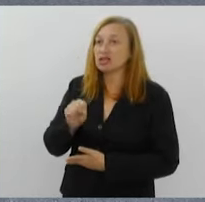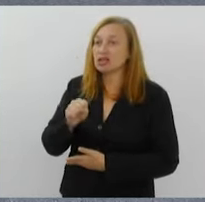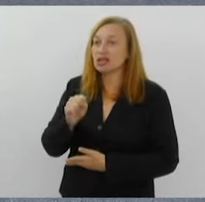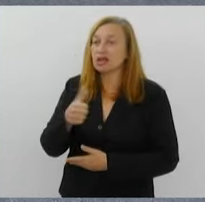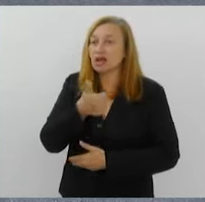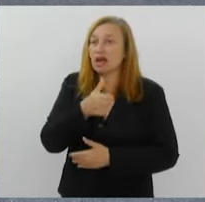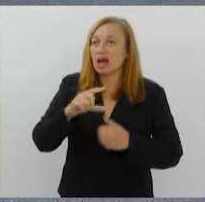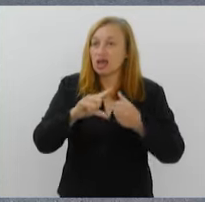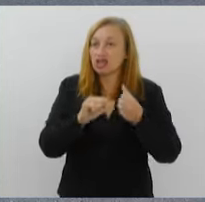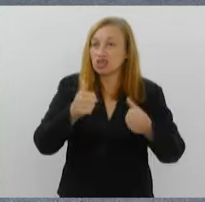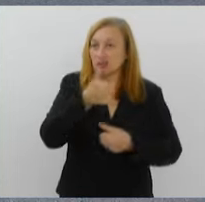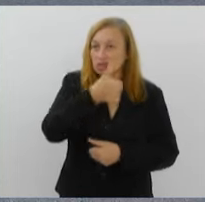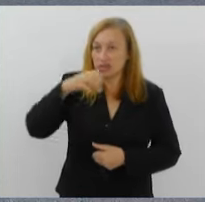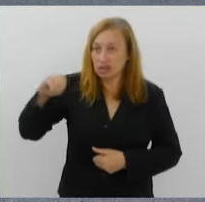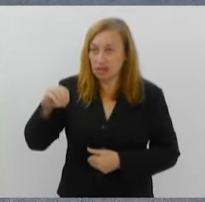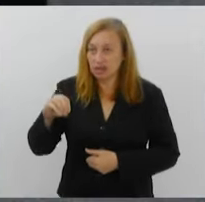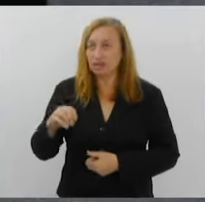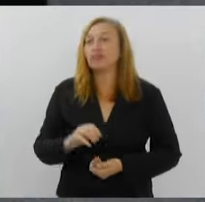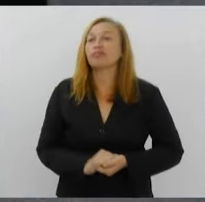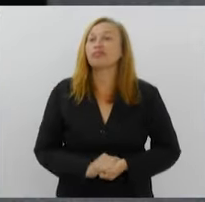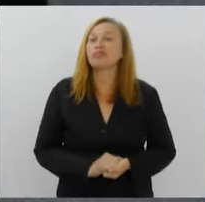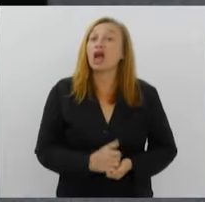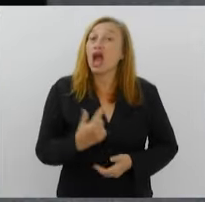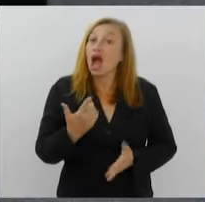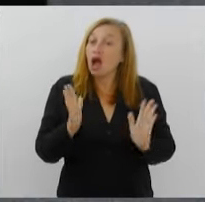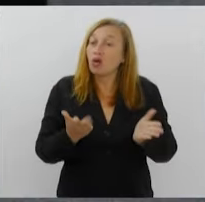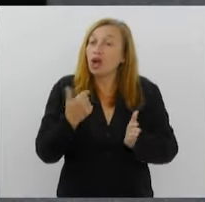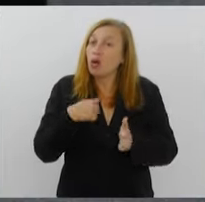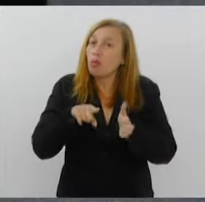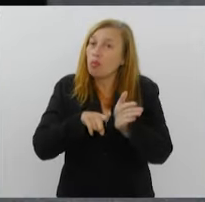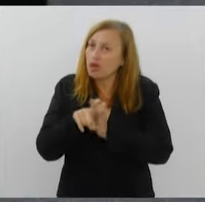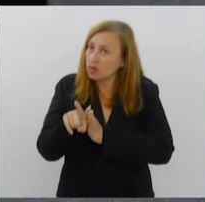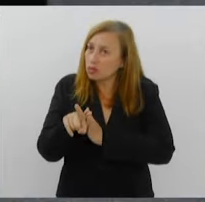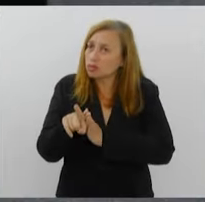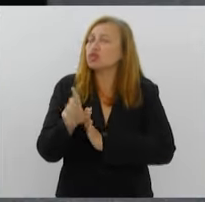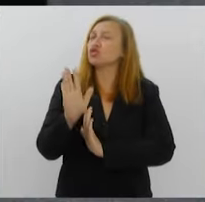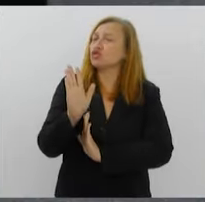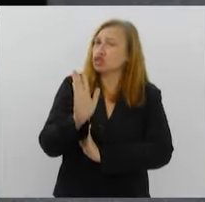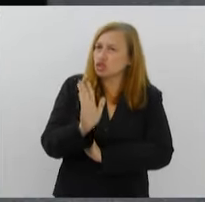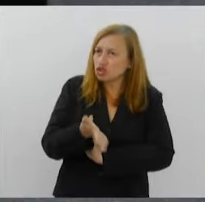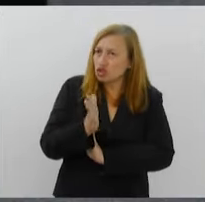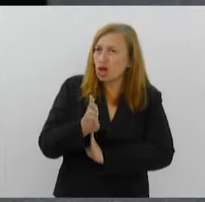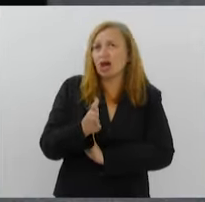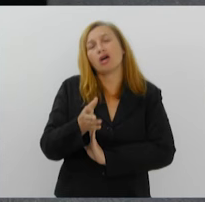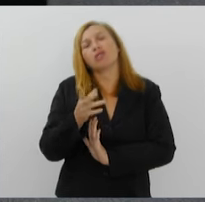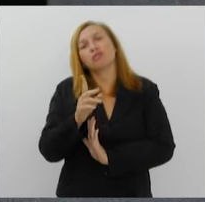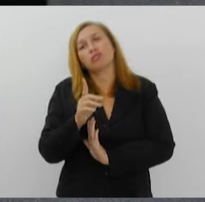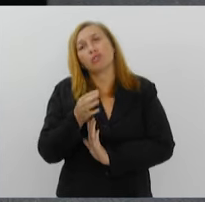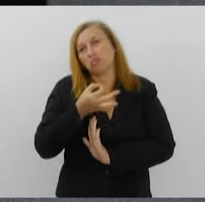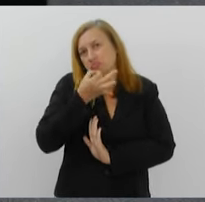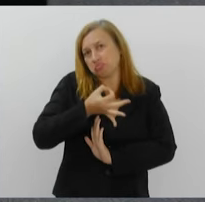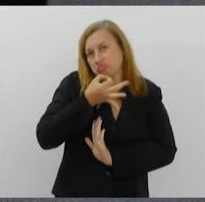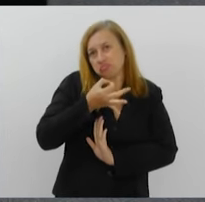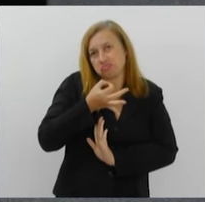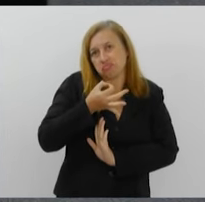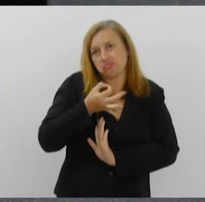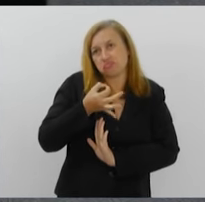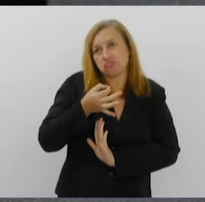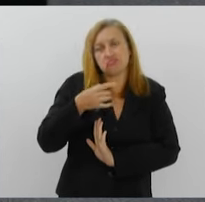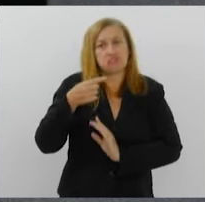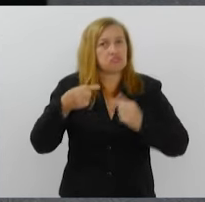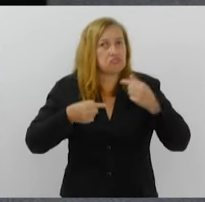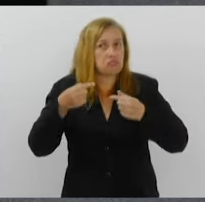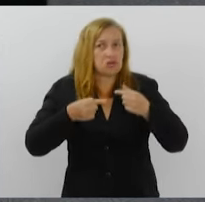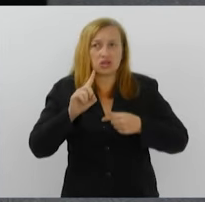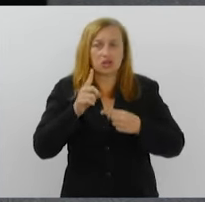Constituição do Estado do Rio de Janeiro. A gente pode Agora, eu pergunto a Vossa Excelência, aí já é uma consideração política e não é Artigo